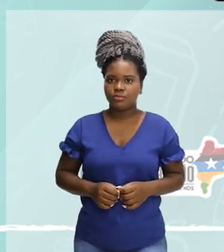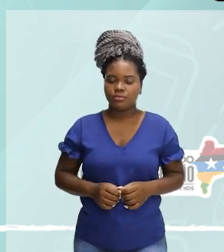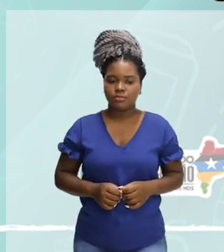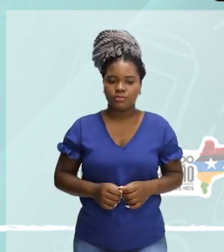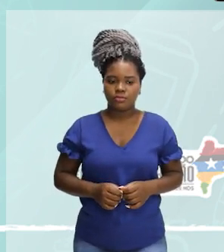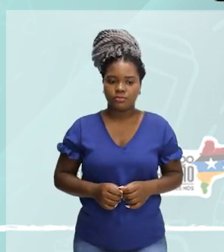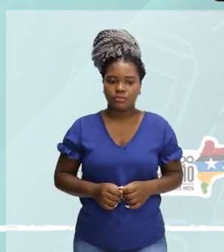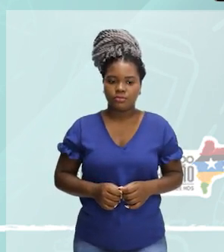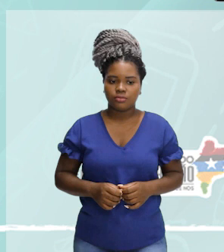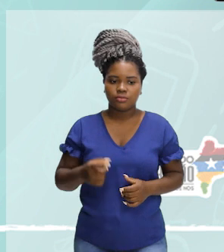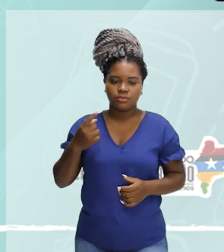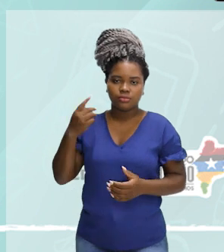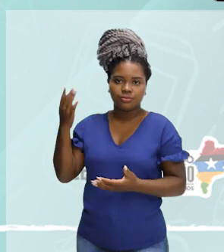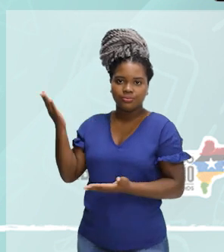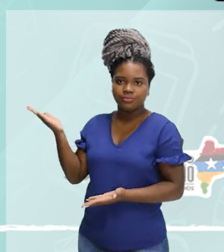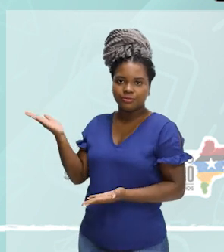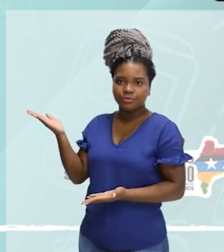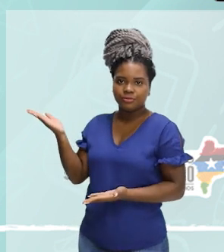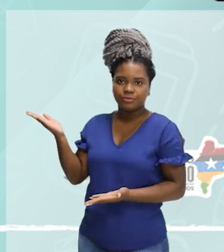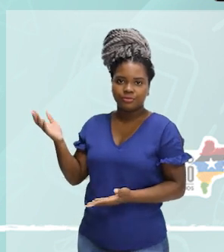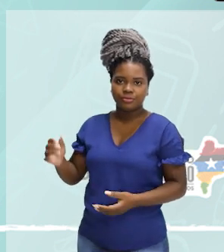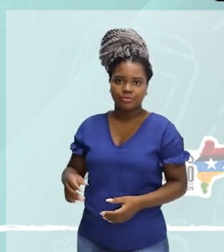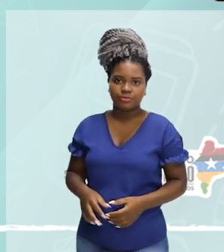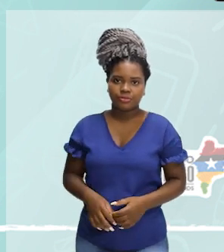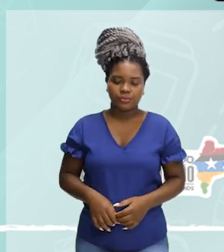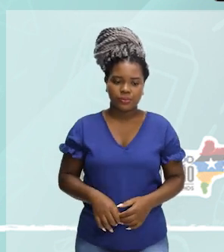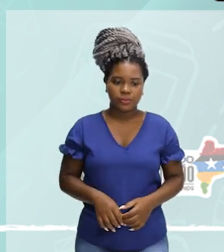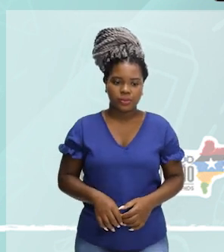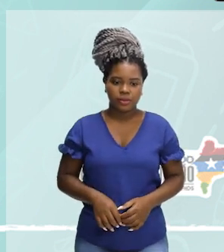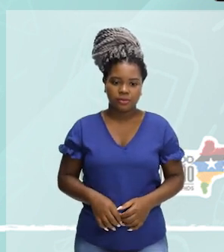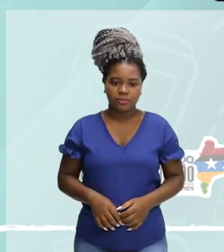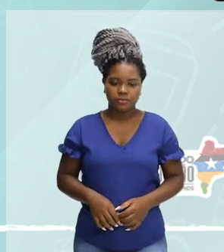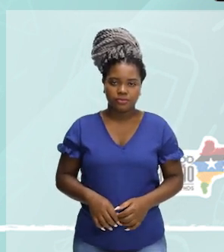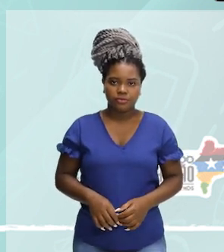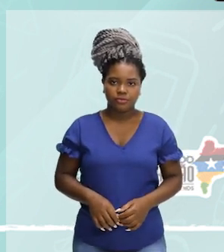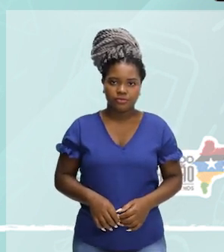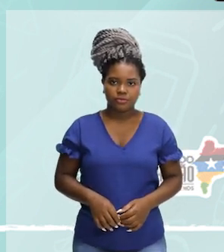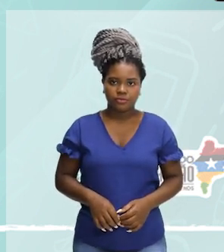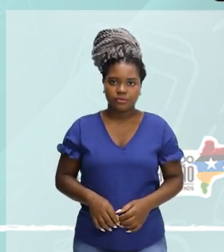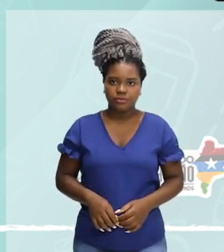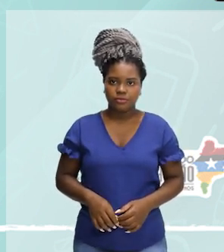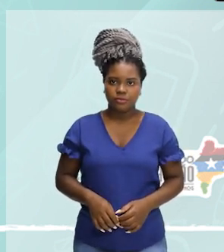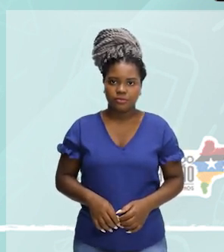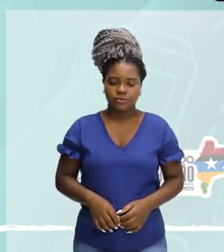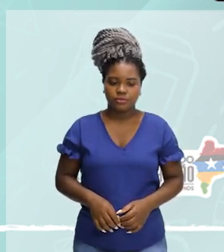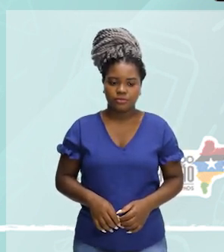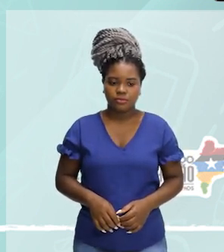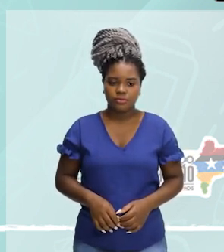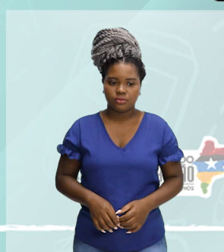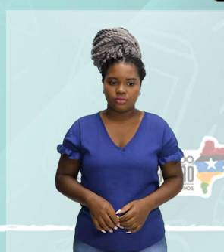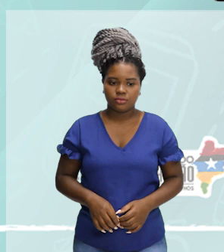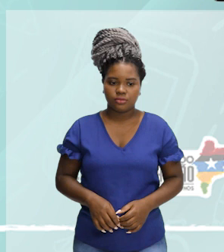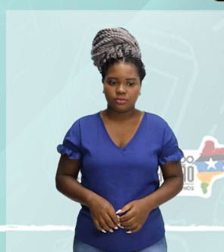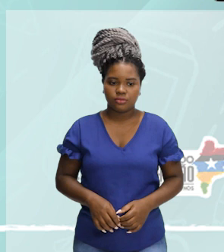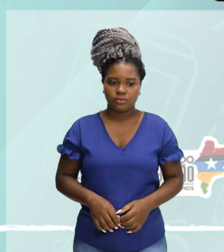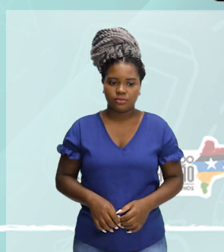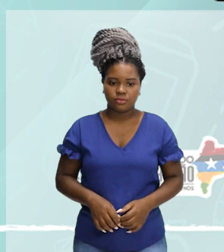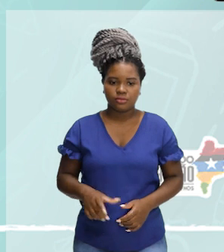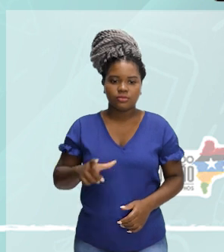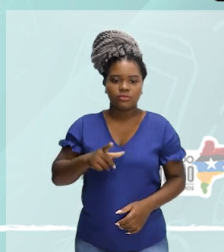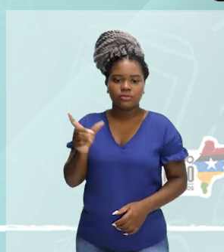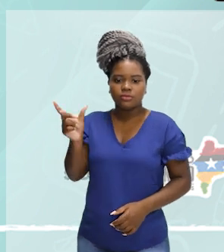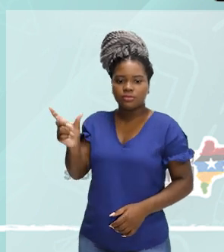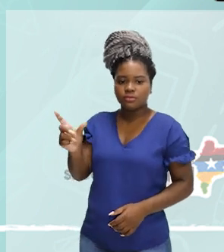exercícios. Elige a forma correta, comparativa ou superlativa. O termo é